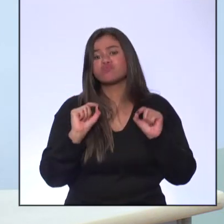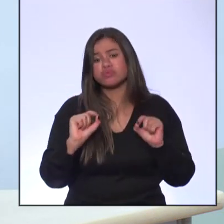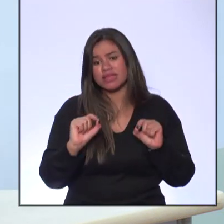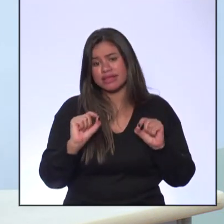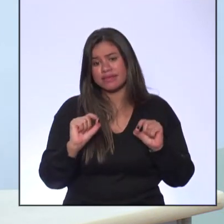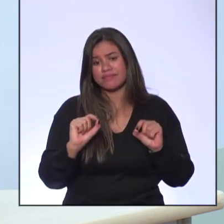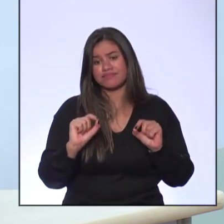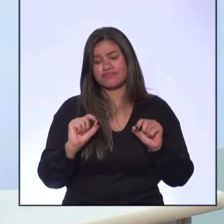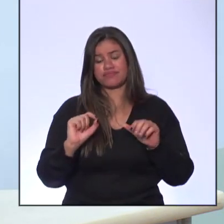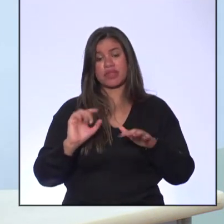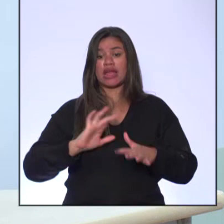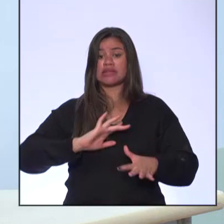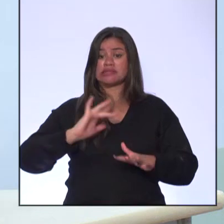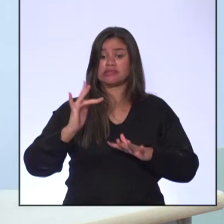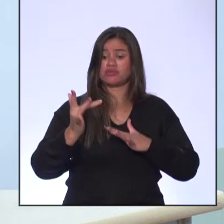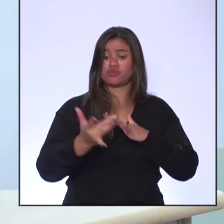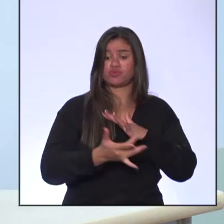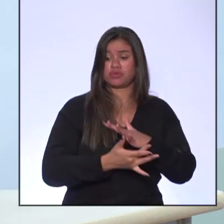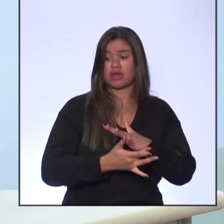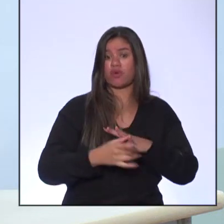pensaram no momento?